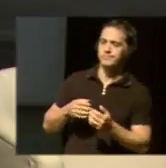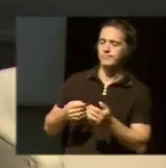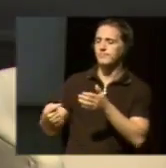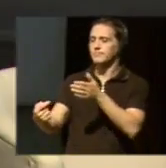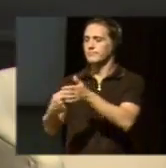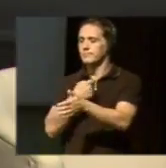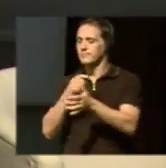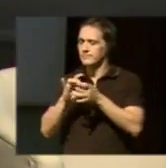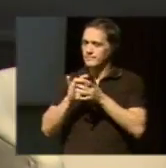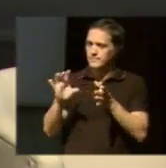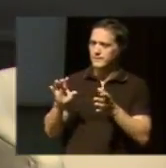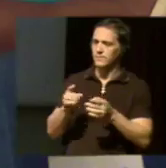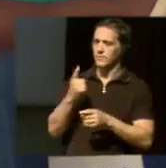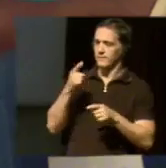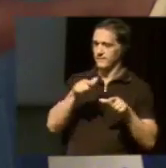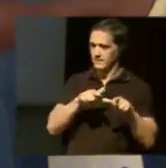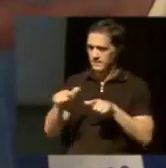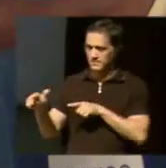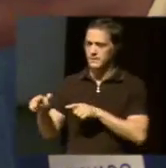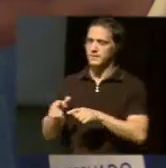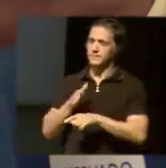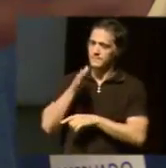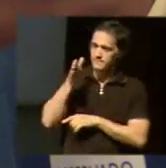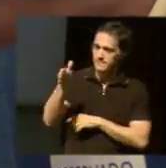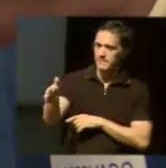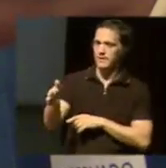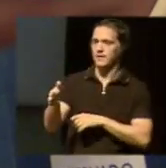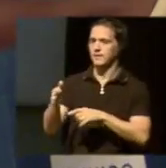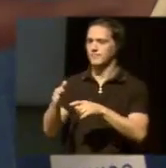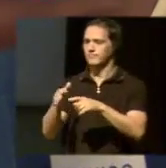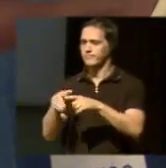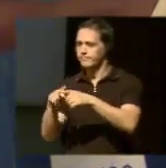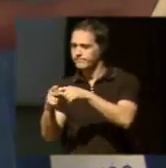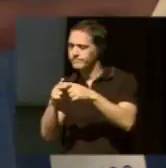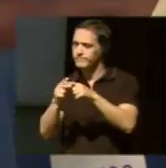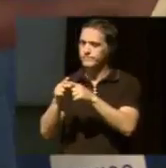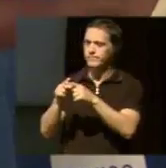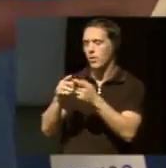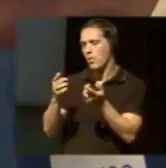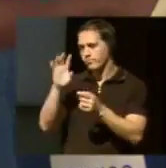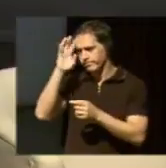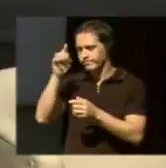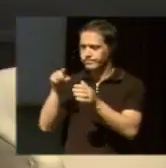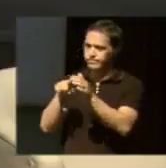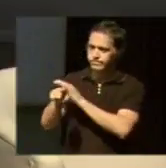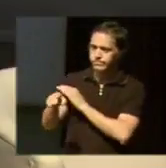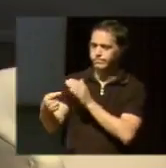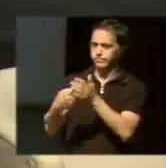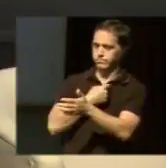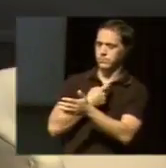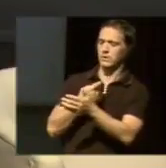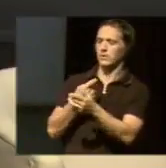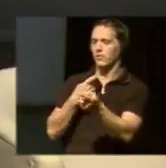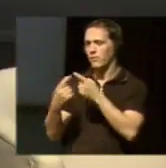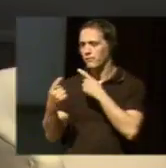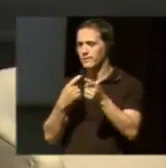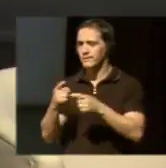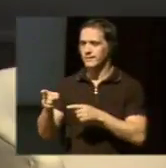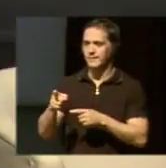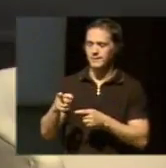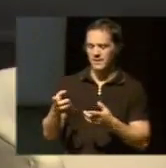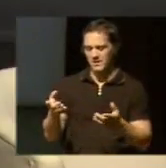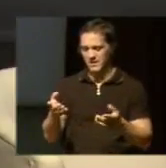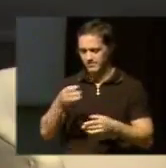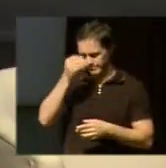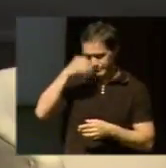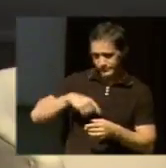vez por semana, onde se pode ir pessoalmente lá para resolver problemas e fazer perguntas. Se não, acontecem frustrações e a